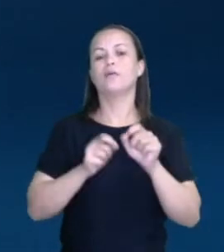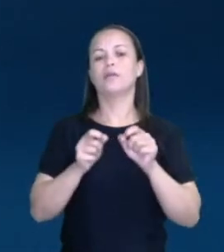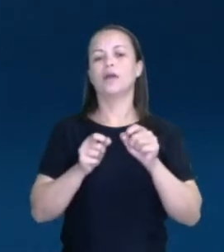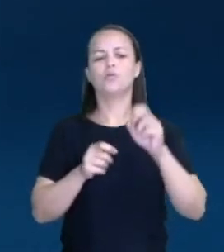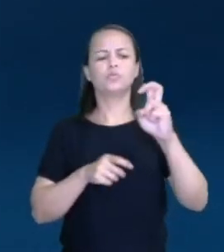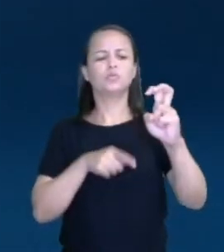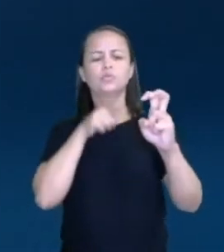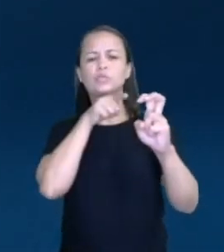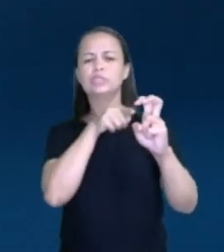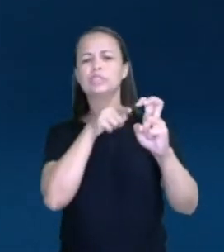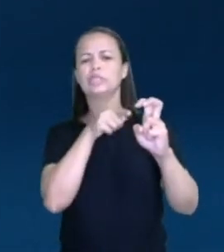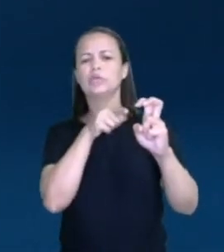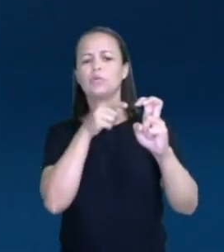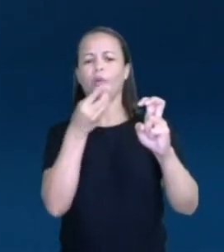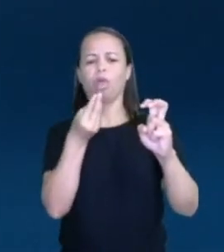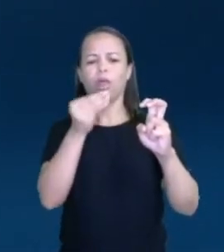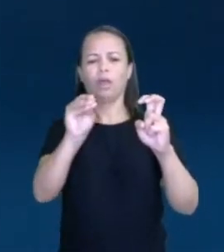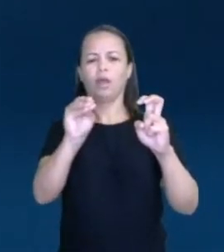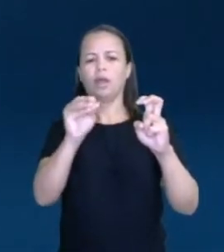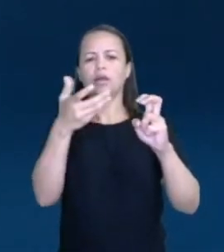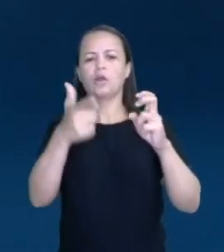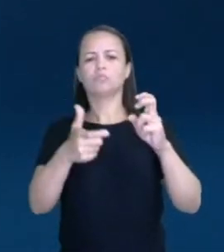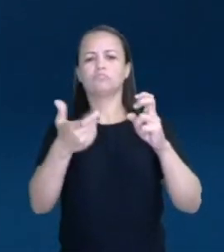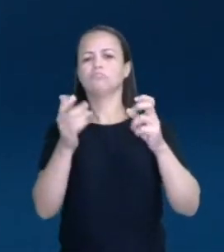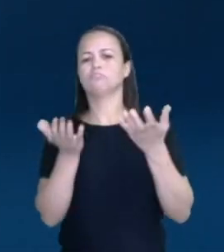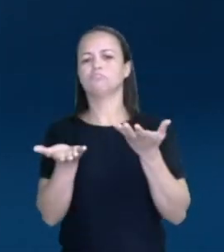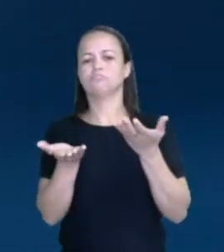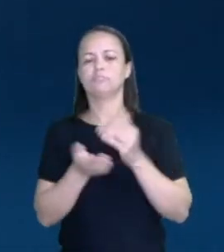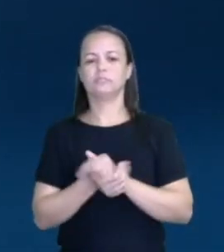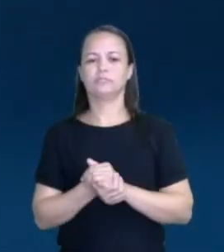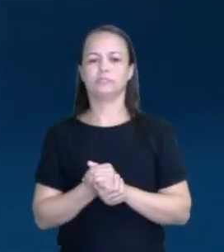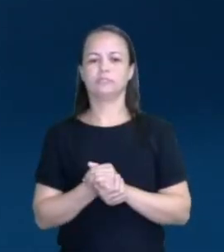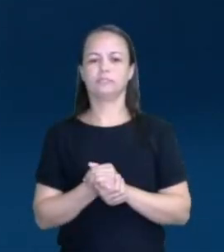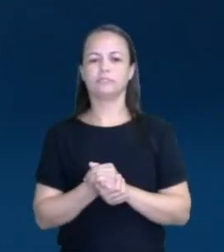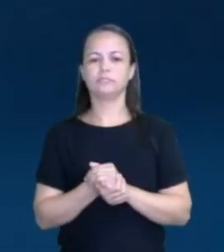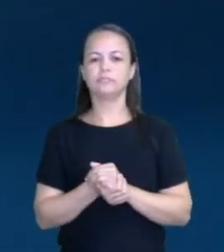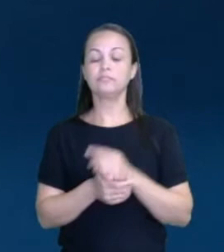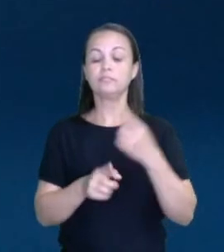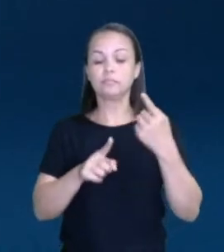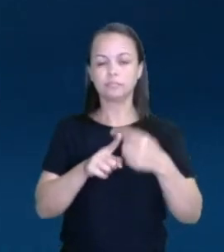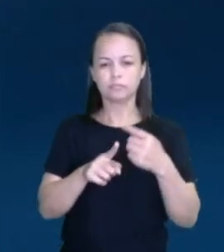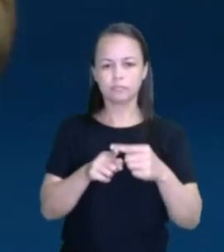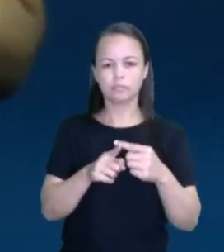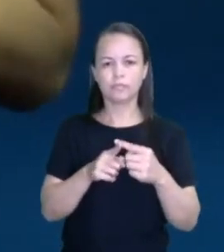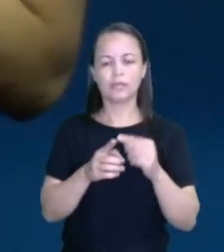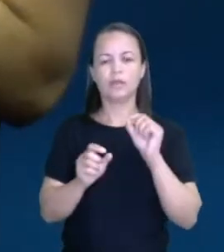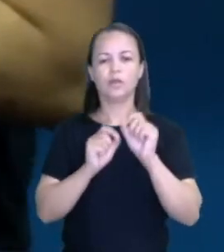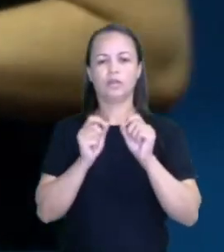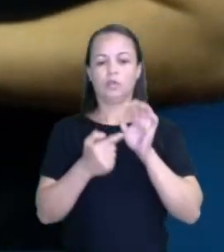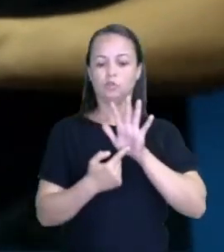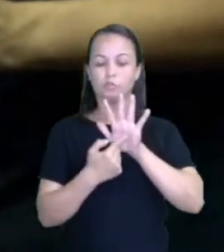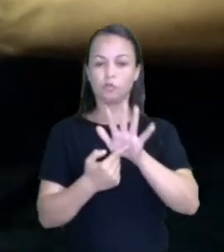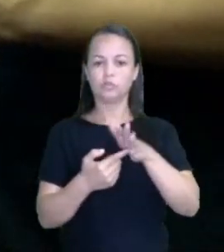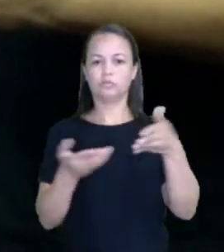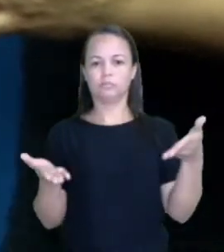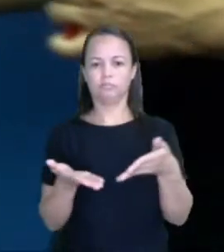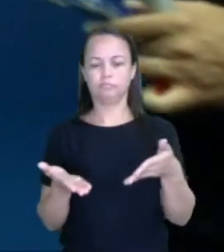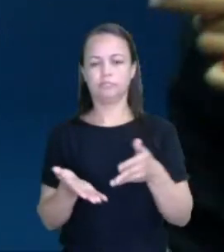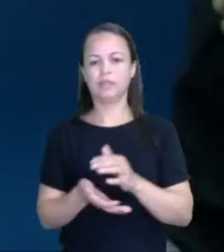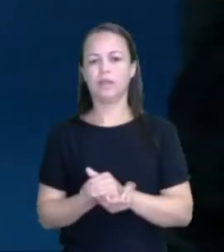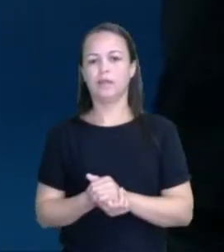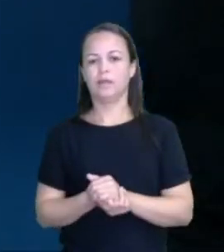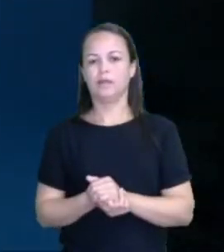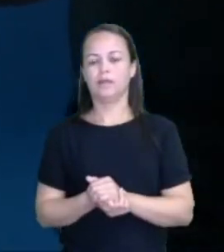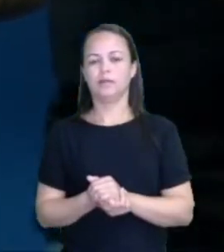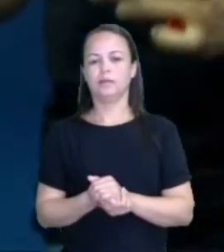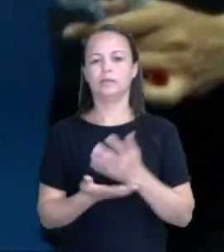foi o 5, professor, que o senhor não colocou até agora? Beleza. Por quê? Porque a gente definiu aqui, certo? Que